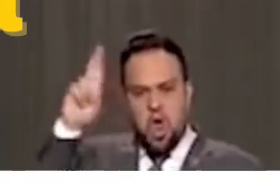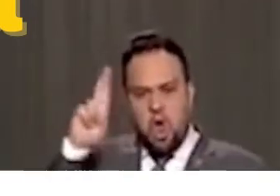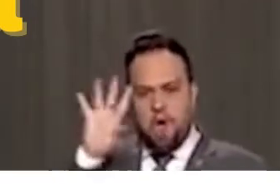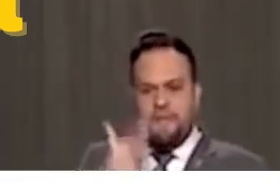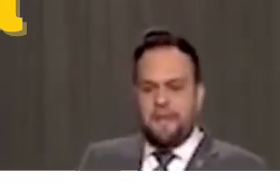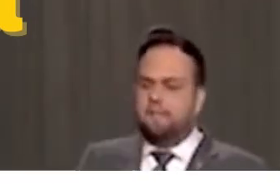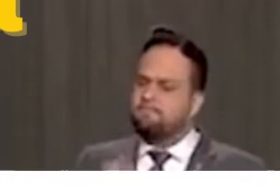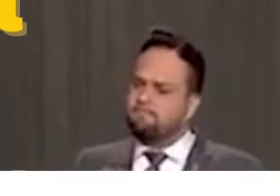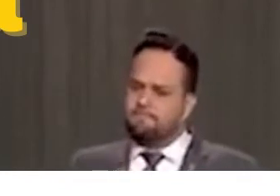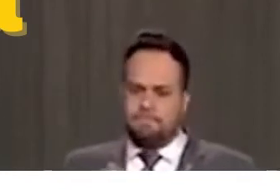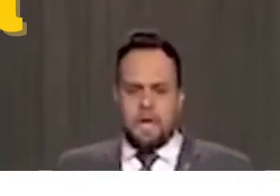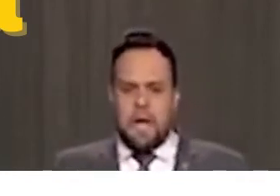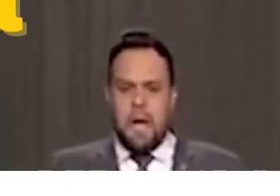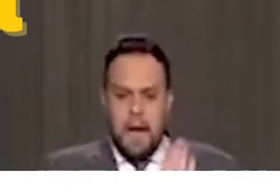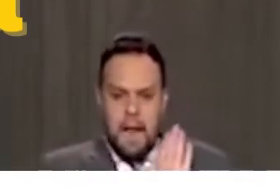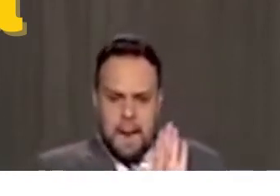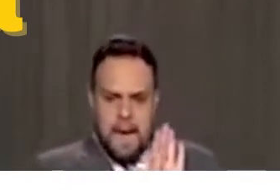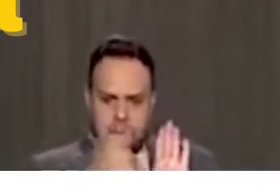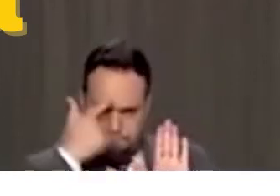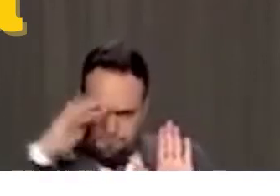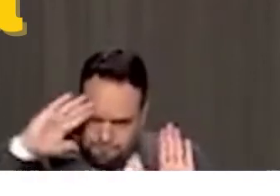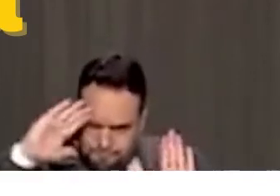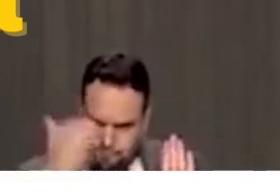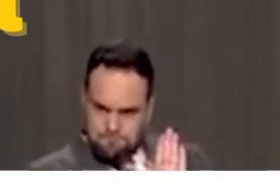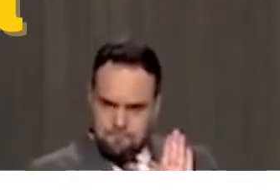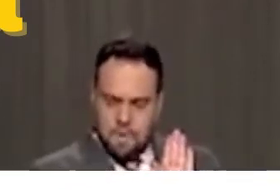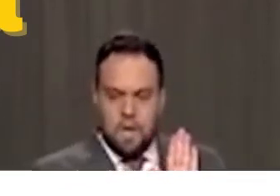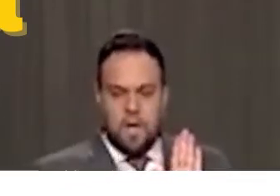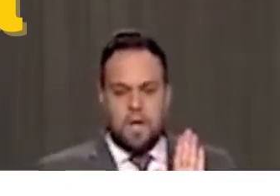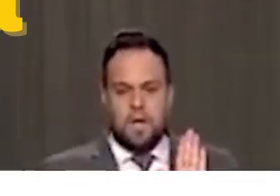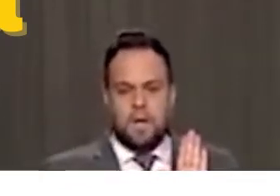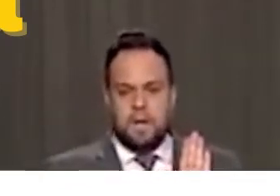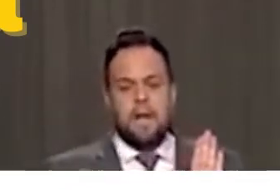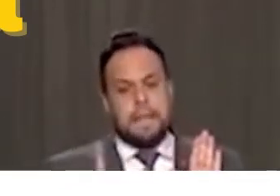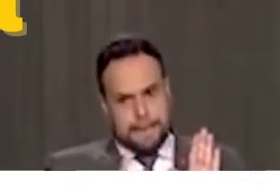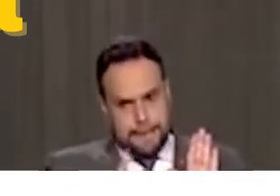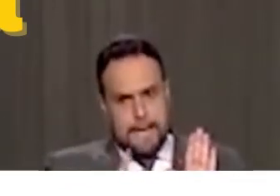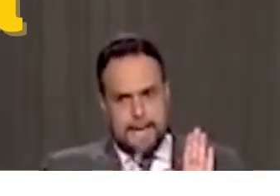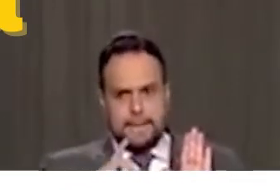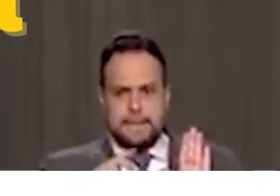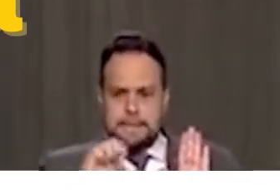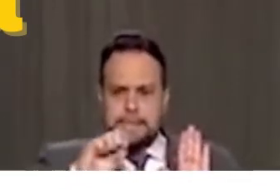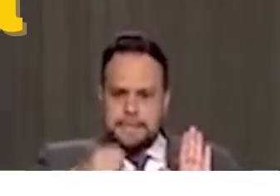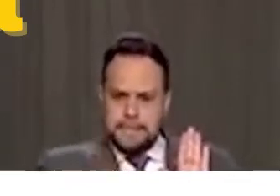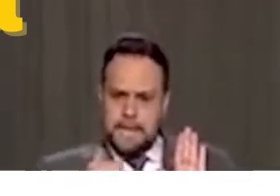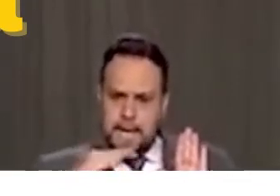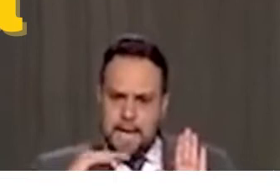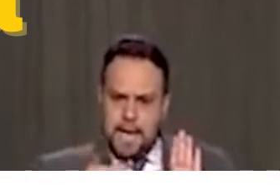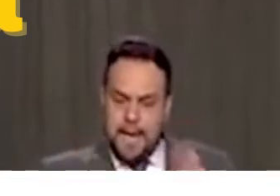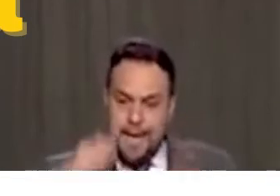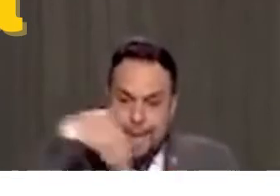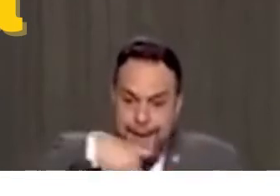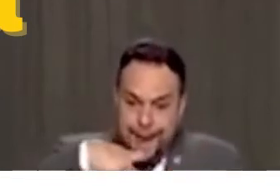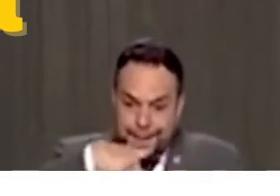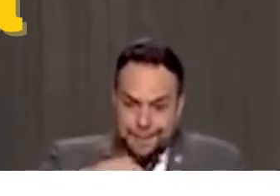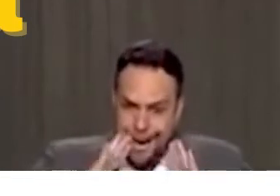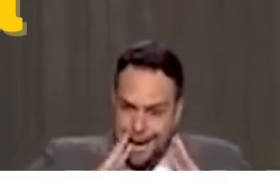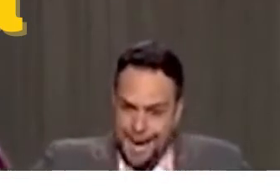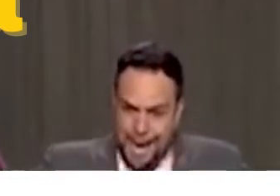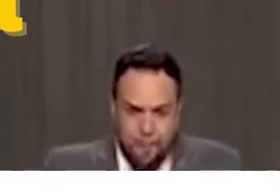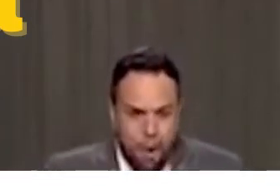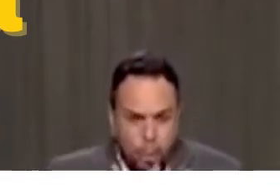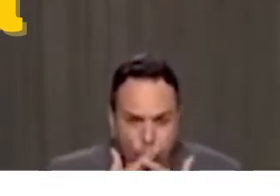lei vai ser cumprida e não teremos eleições, ou melhor, teremos eleições sim limpas e transparentes. Pode ter certeza